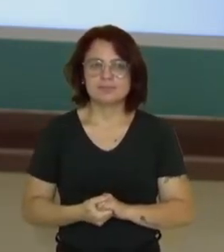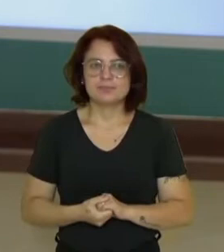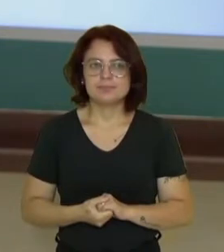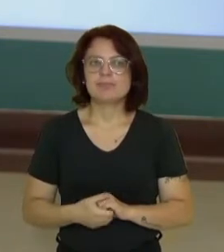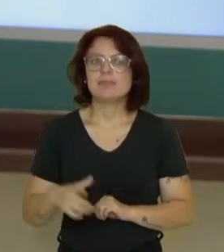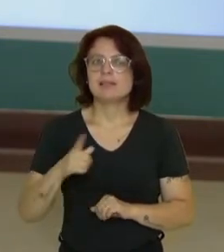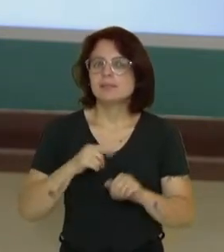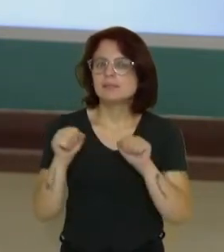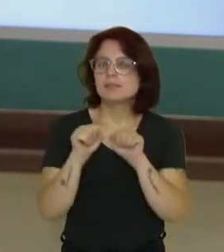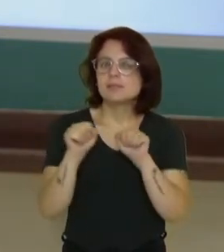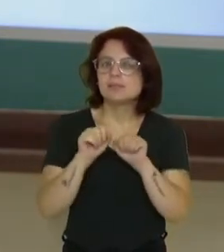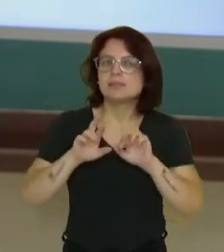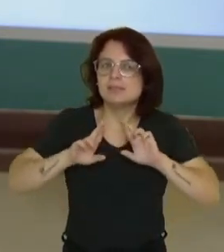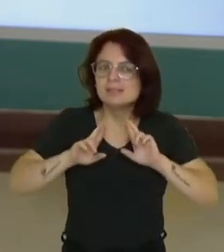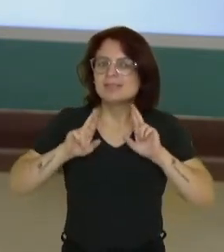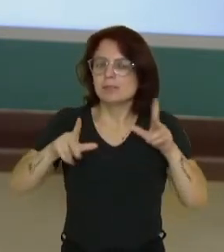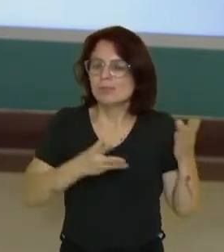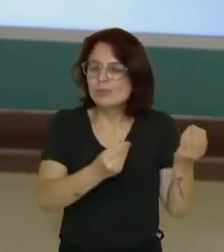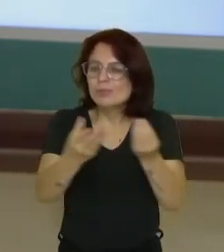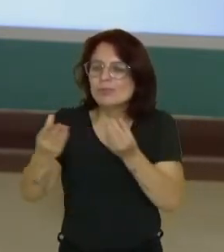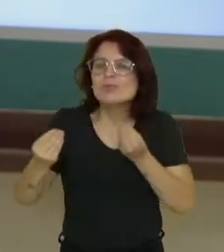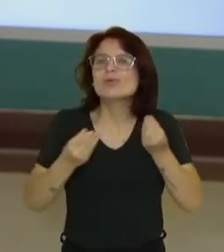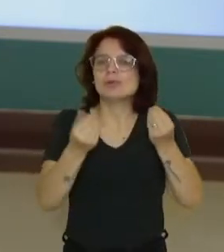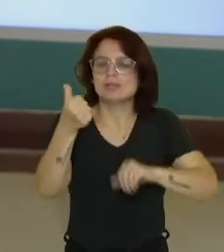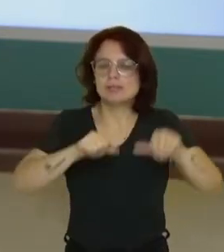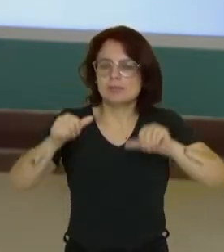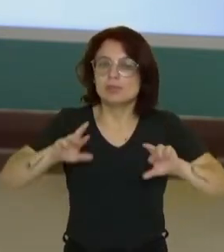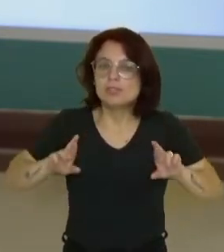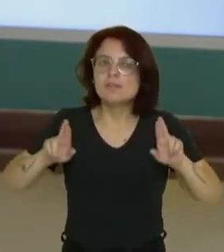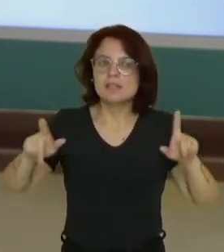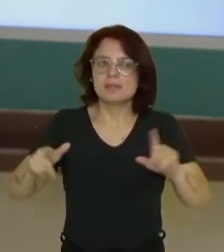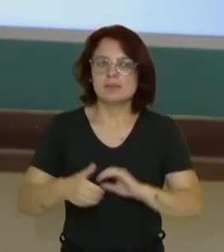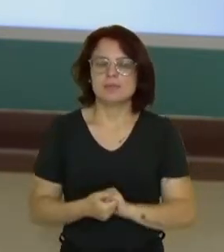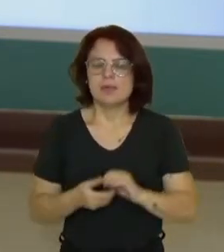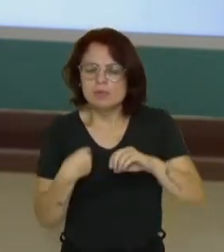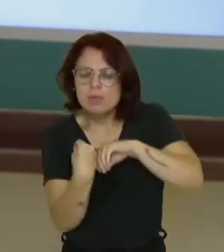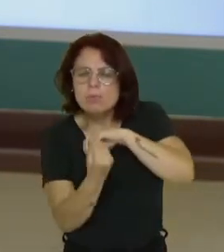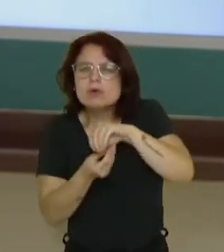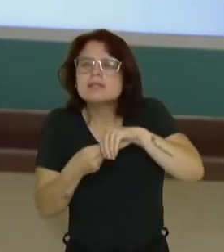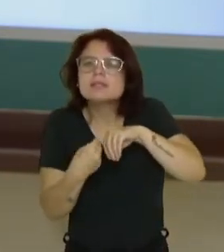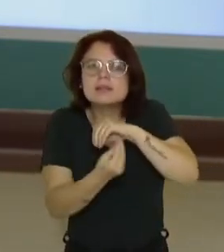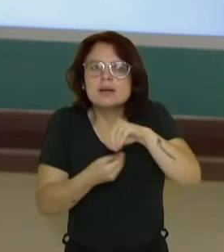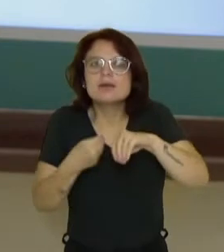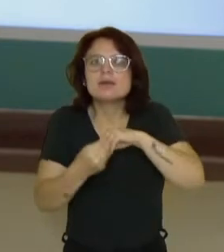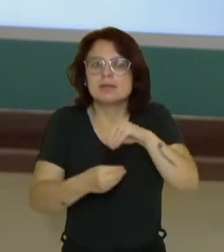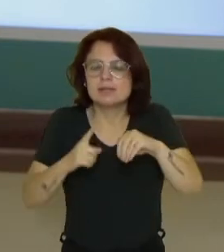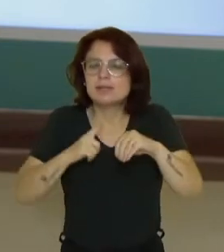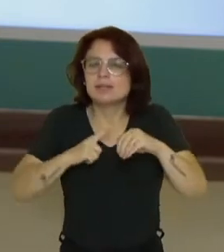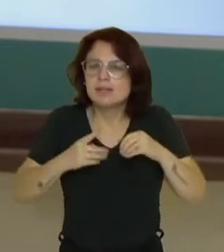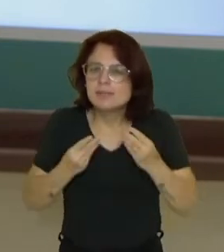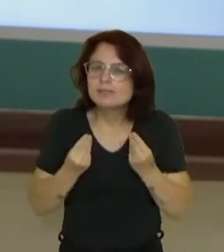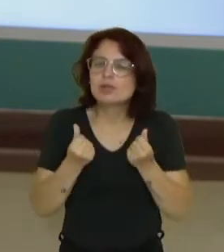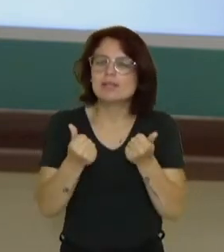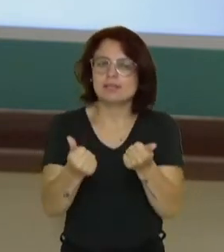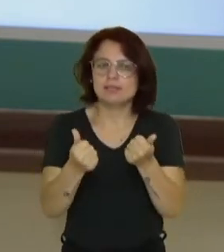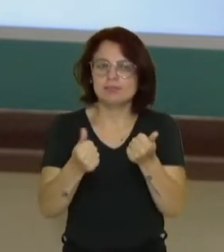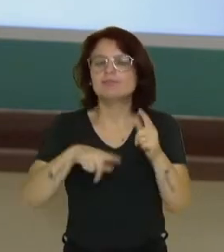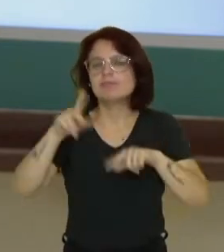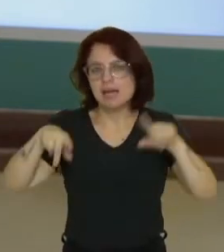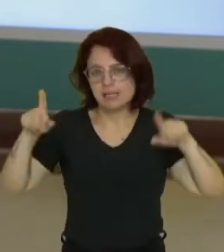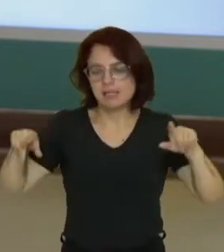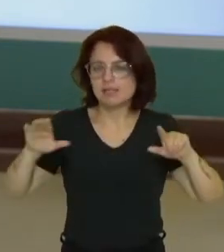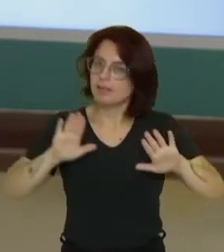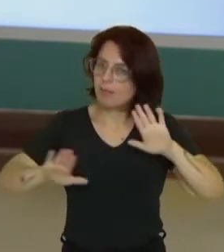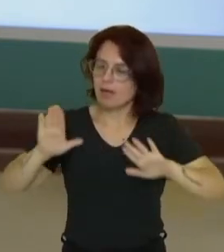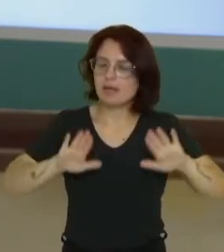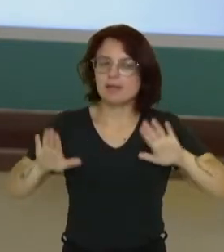são formados por muitos elementos químicos diferentes, sendo que sua composição qualitativa varia muito de um